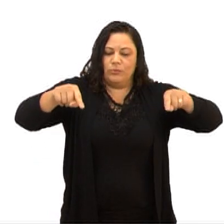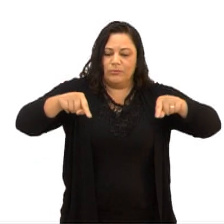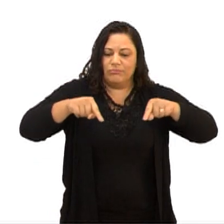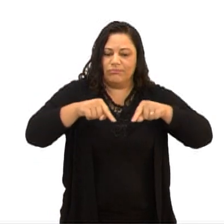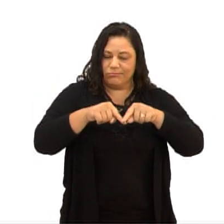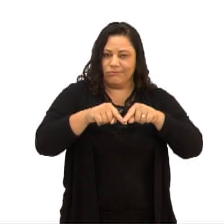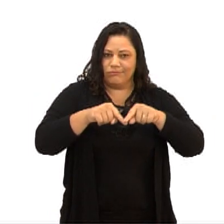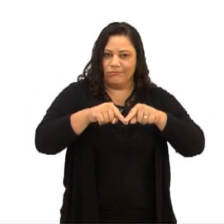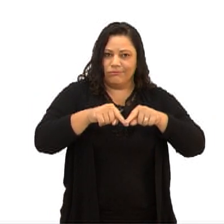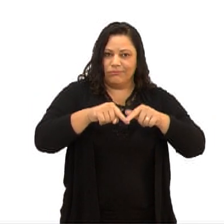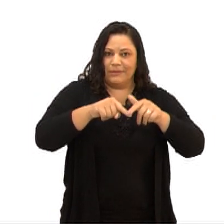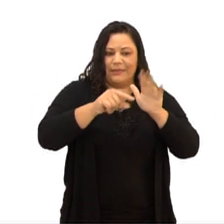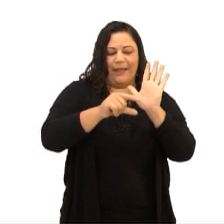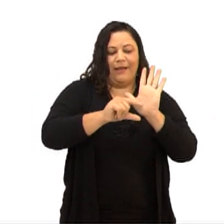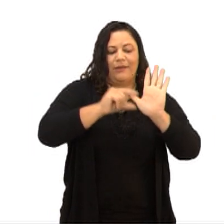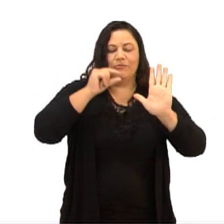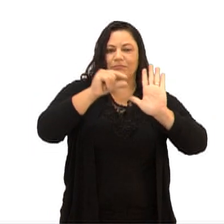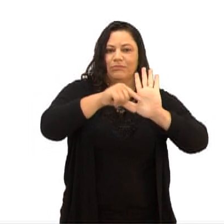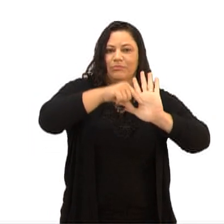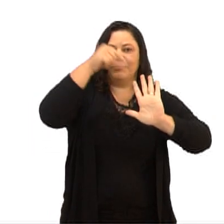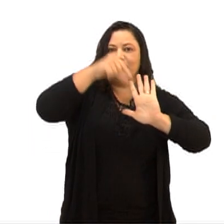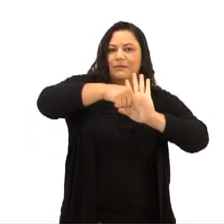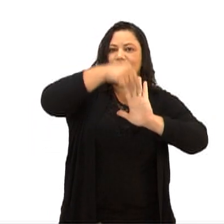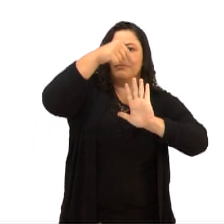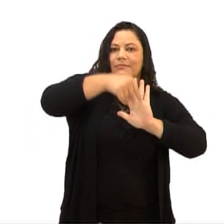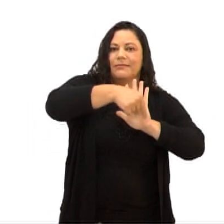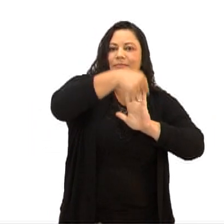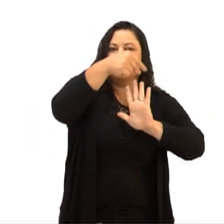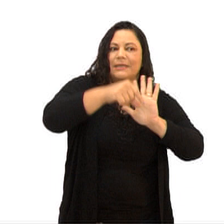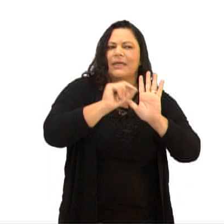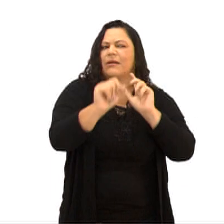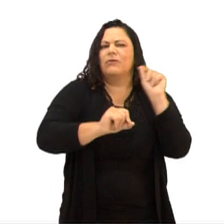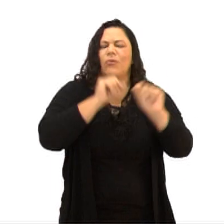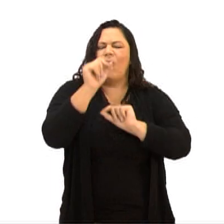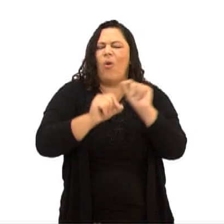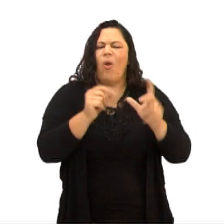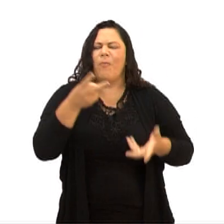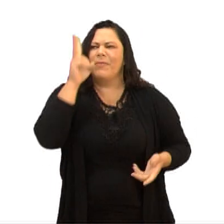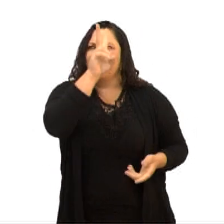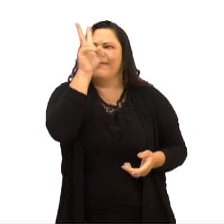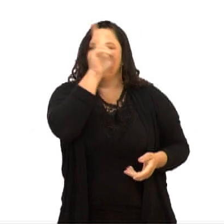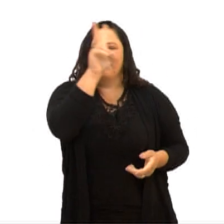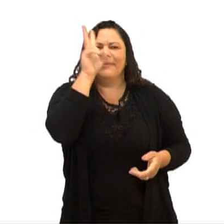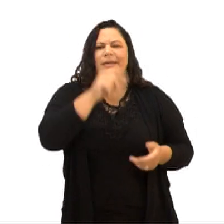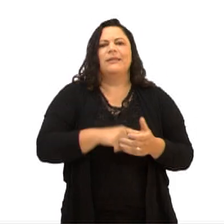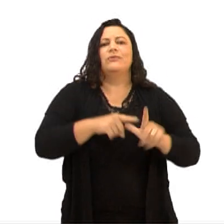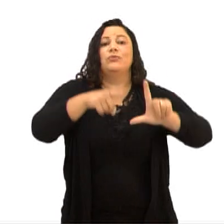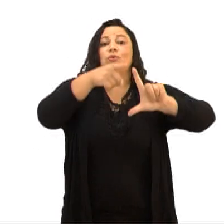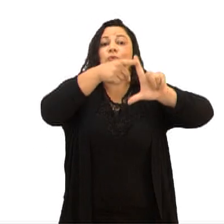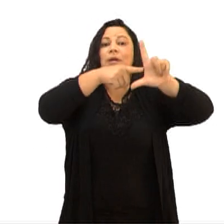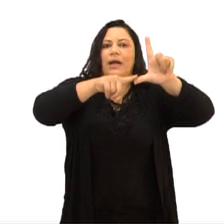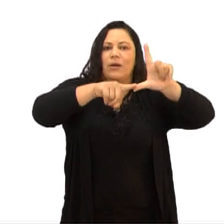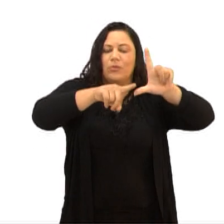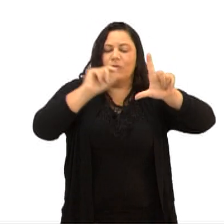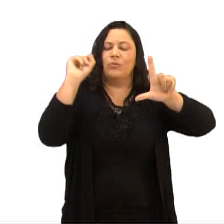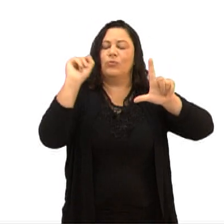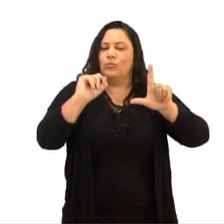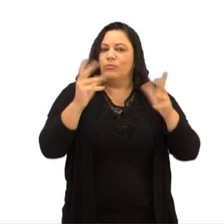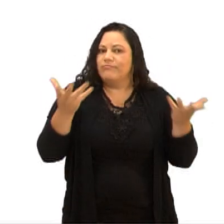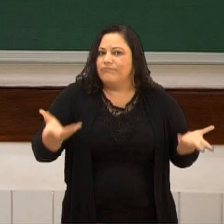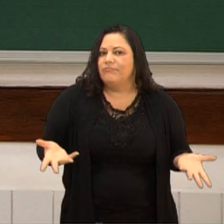lá, como será que a gente vai fazer essas construções dos gráficos, relembrando o conteúdo de ângulo, relembrando o conteúdo